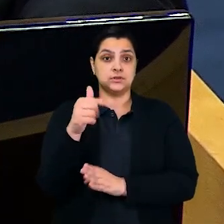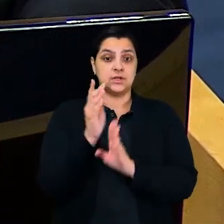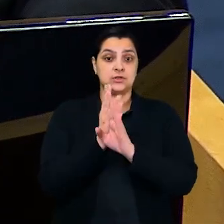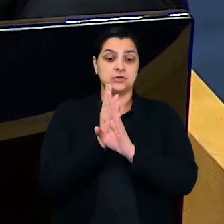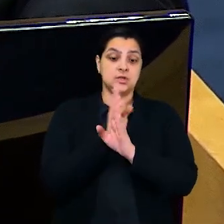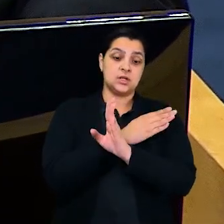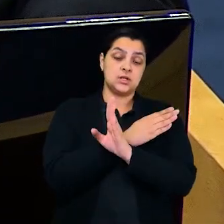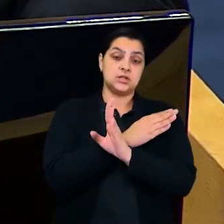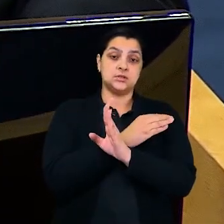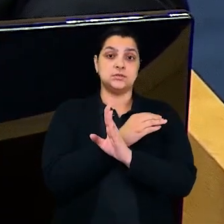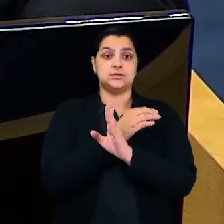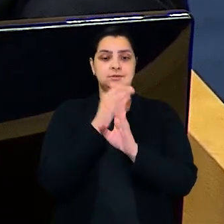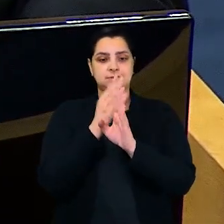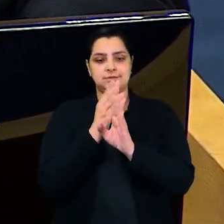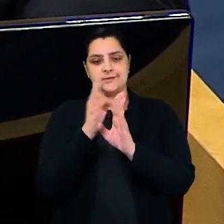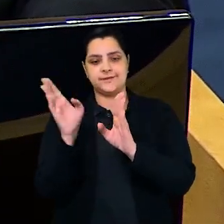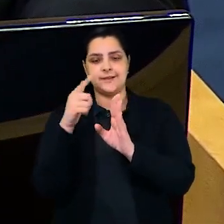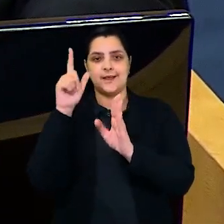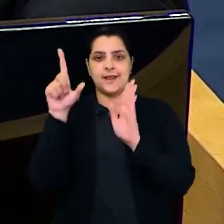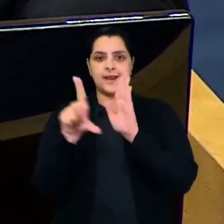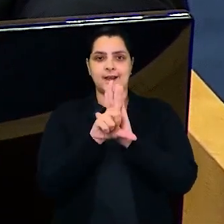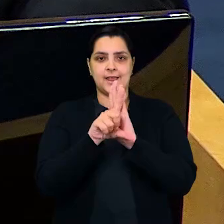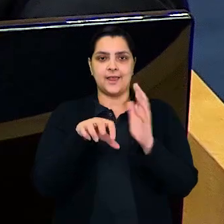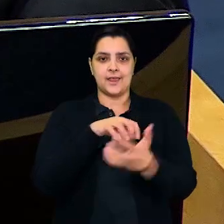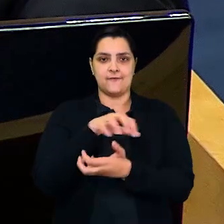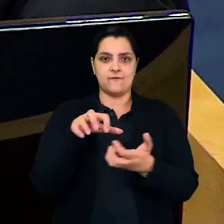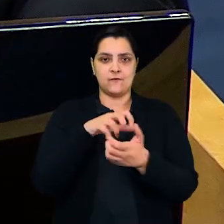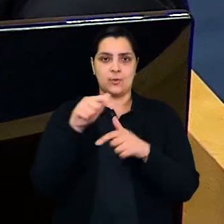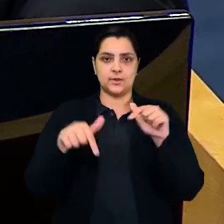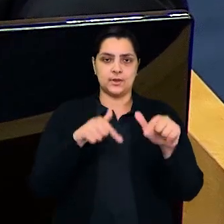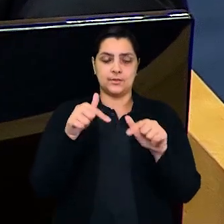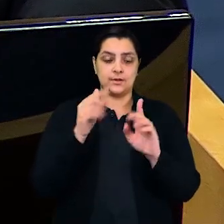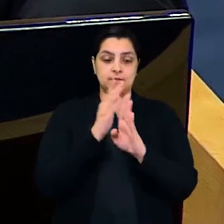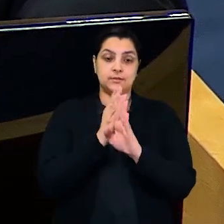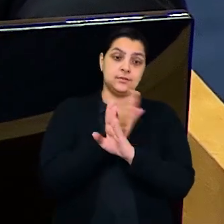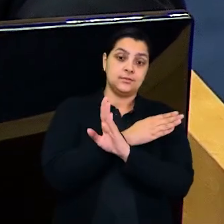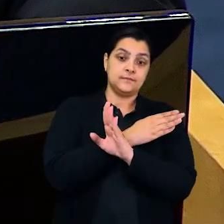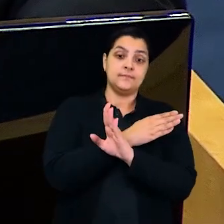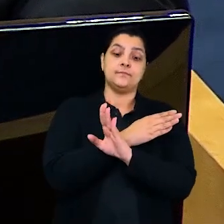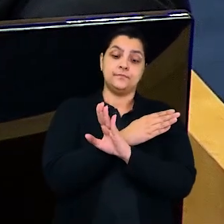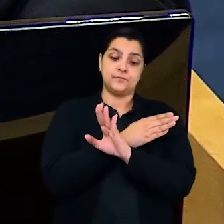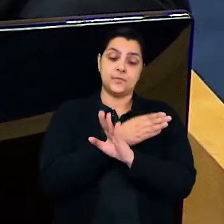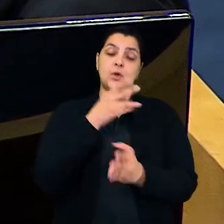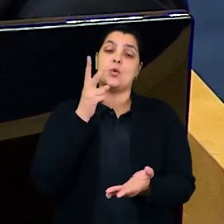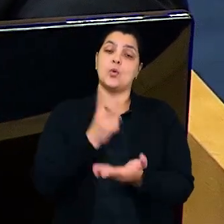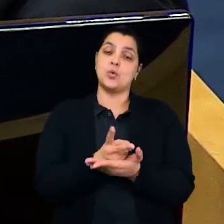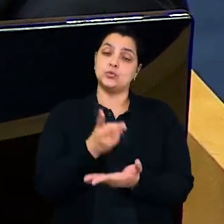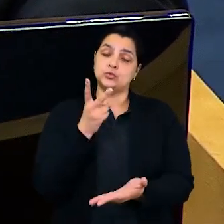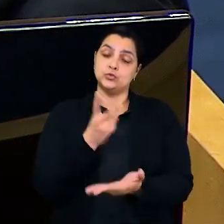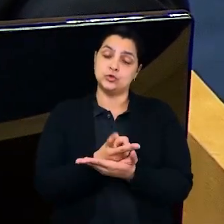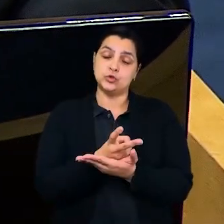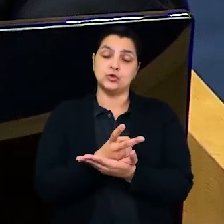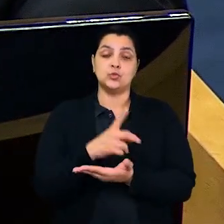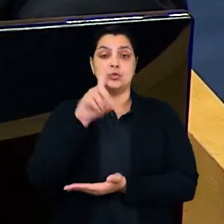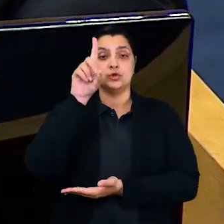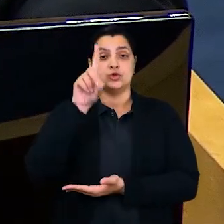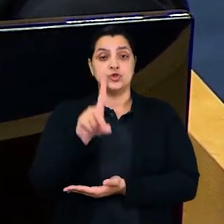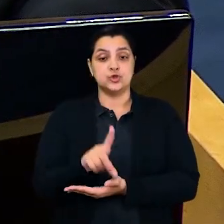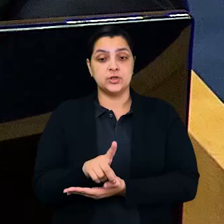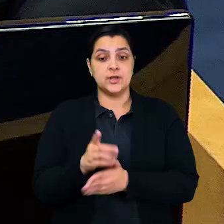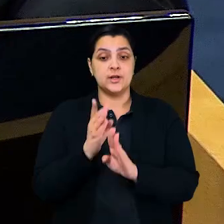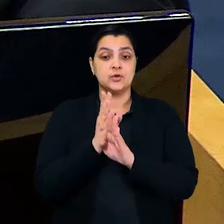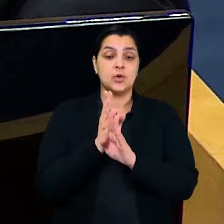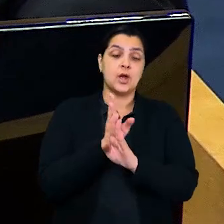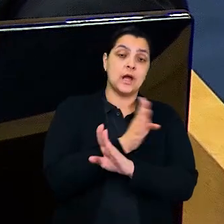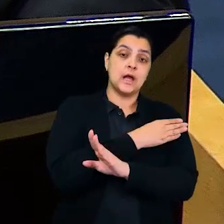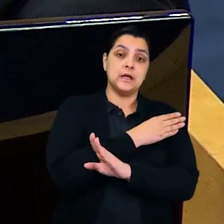11/11/2017, data de vigência da Lei da Reforma Trabalhista, ele preserva o seu direito